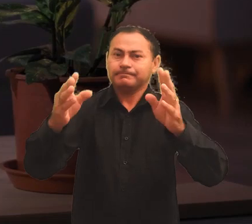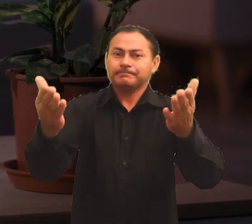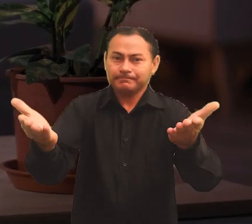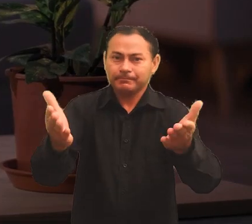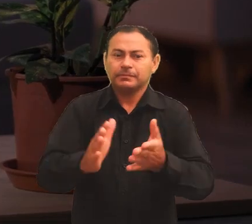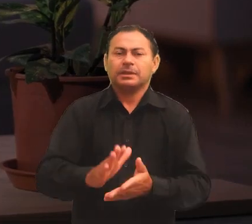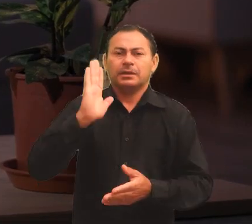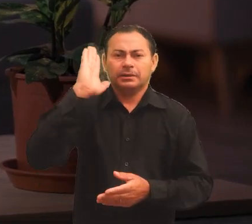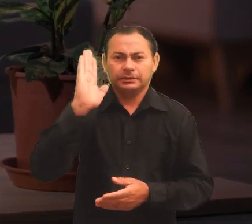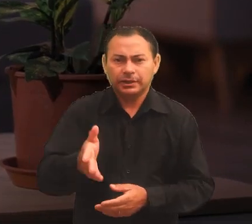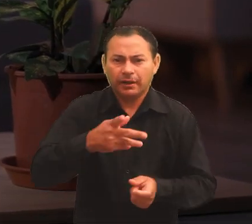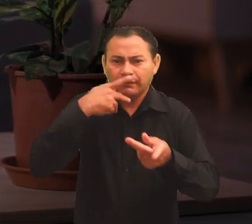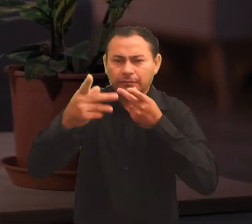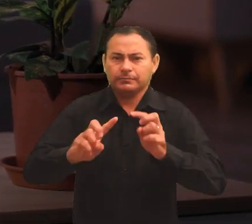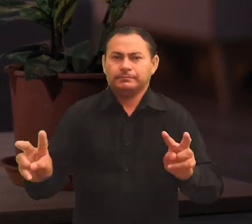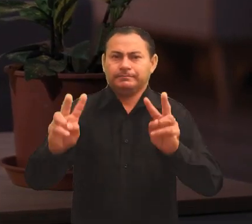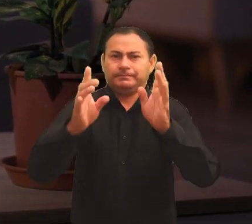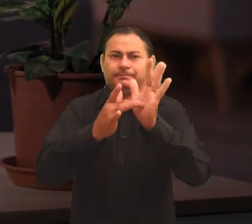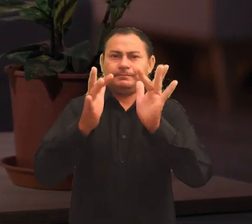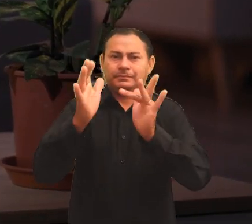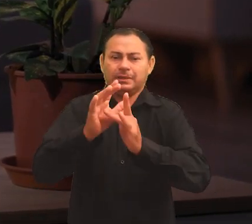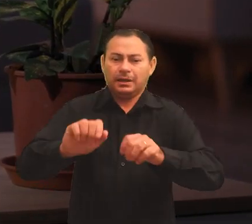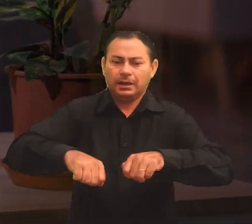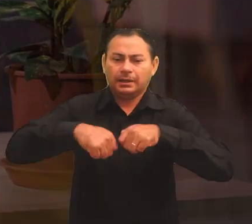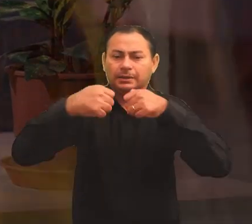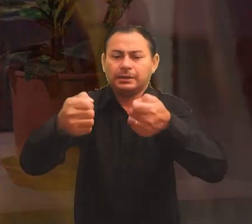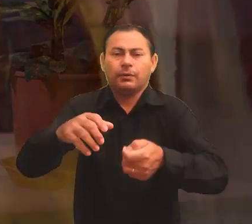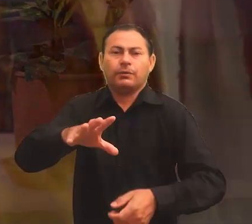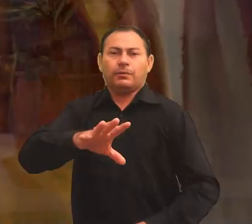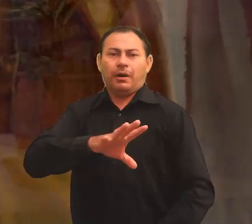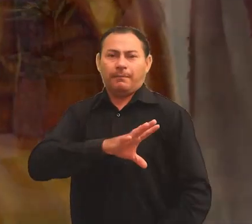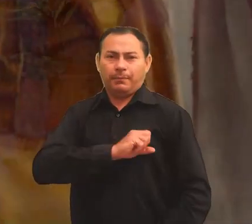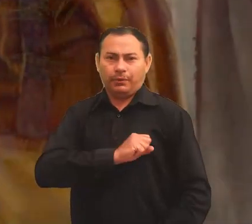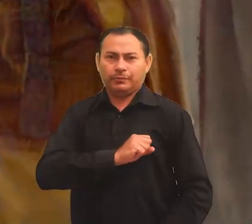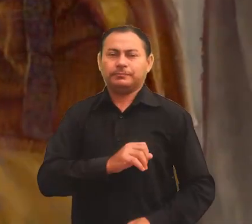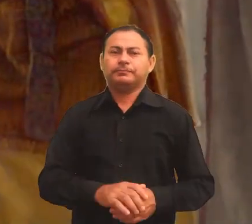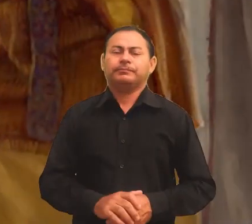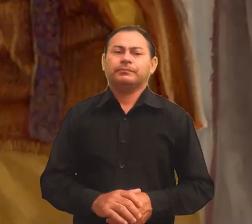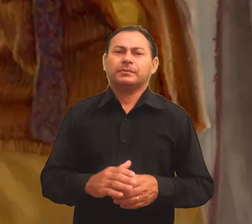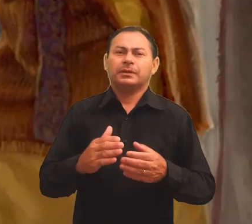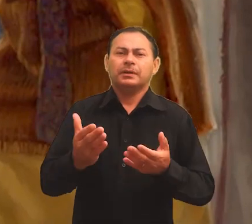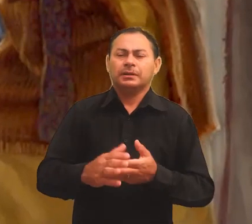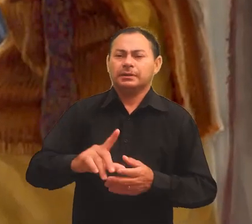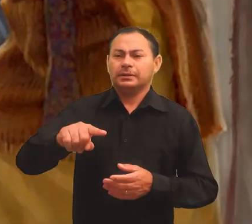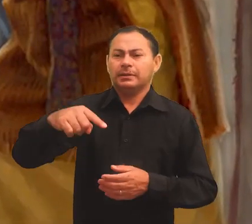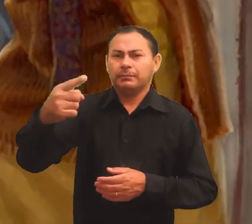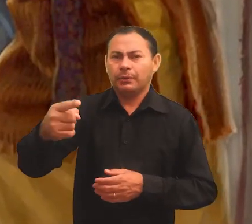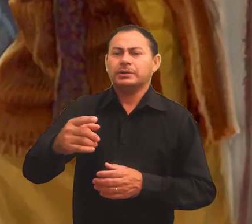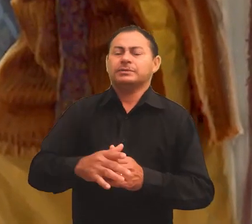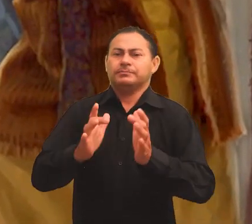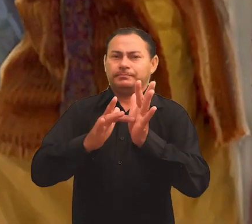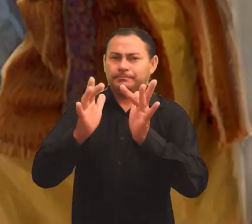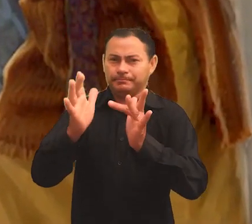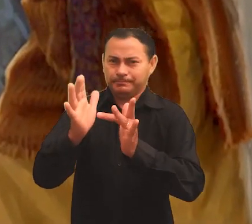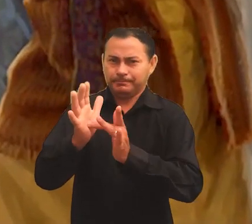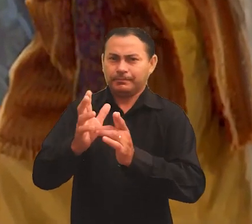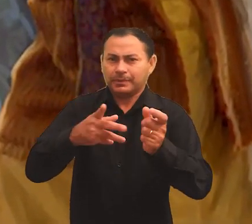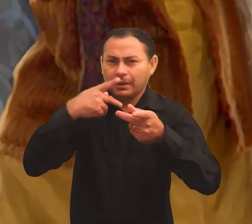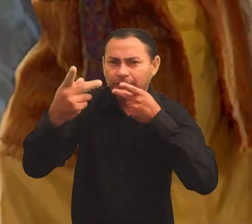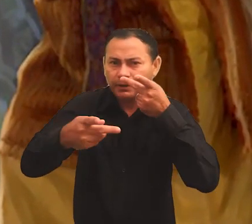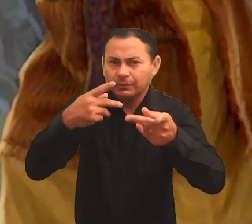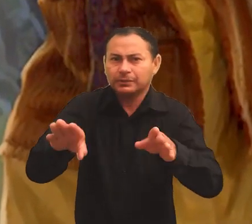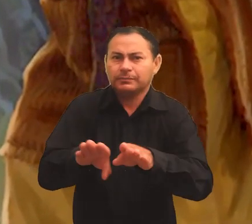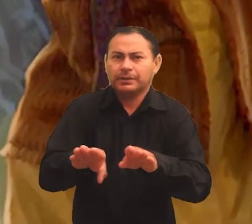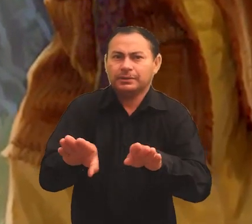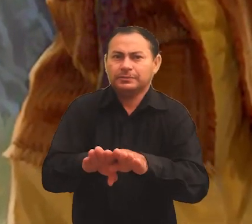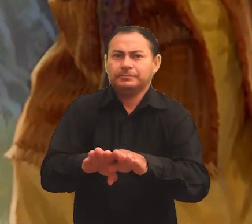valores. Já falamos sobre o valor que Jesus Cristo deu ao amor. A seguir, Jesus